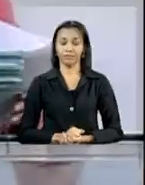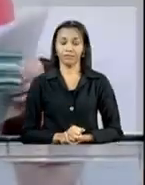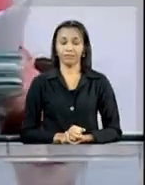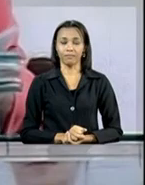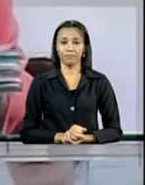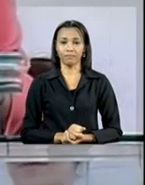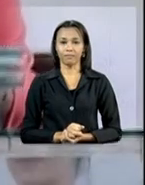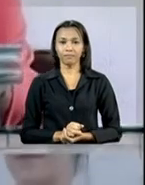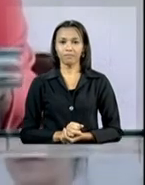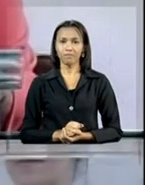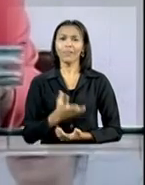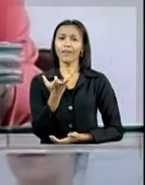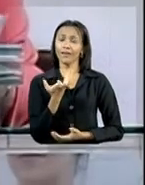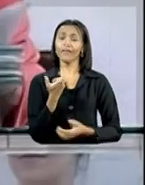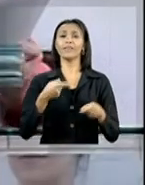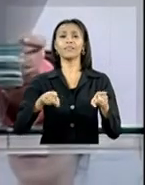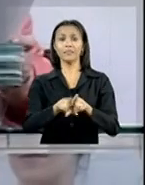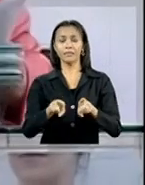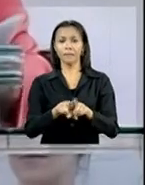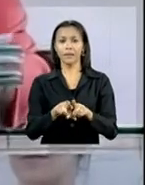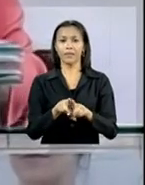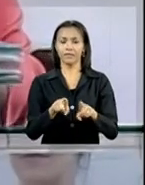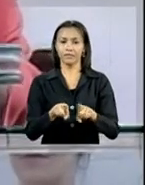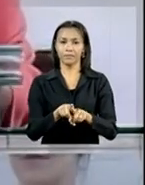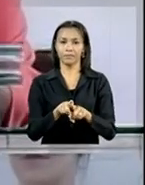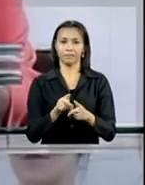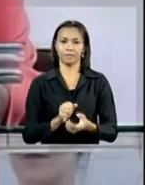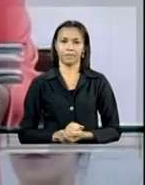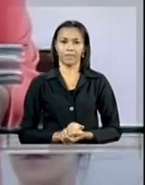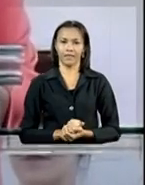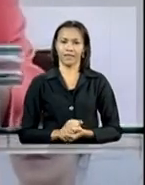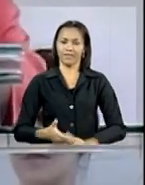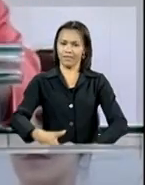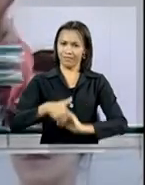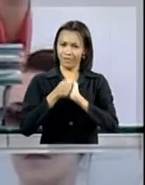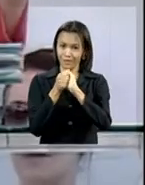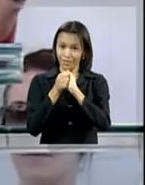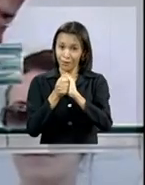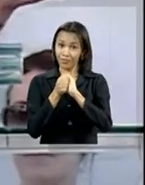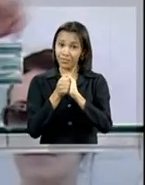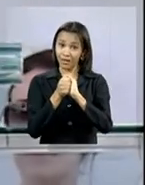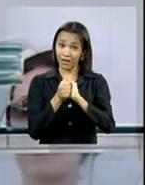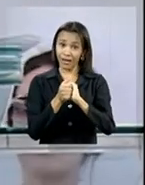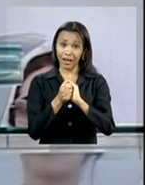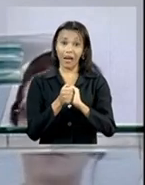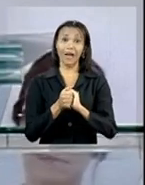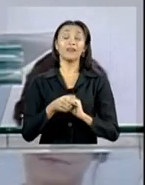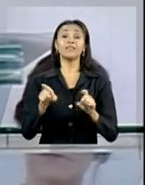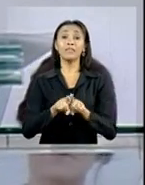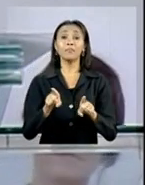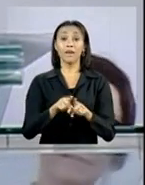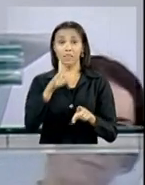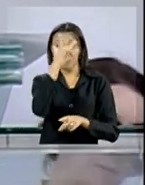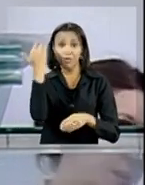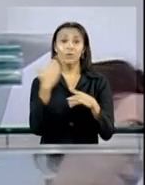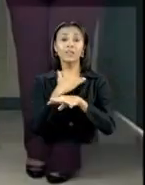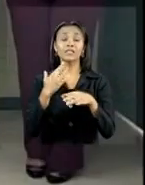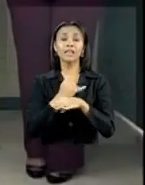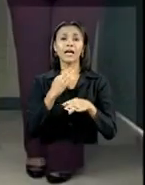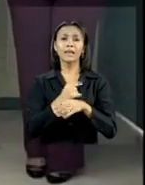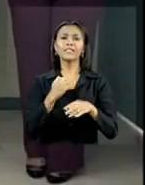aqui queria também saudar os cidadãos lá de Santo Antônio da